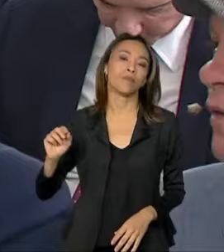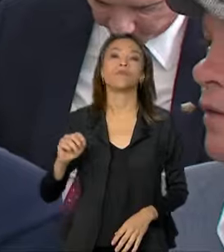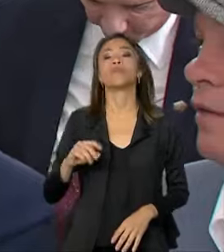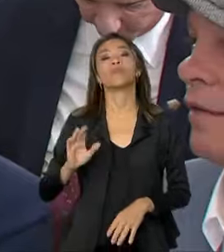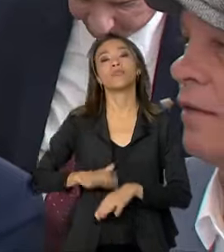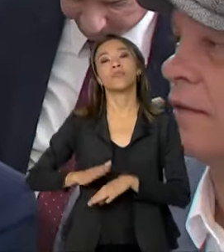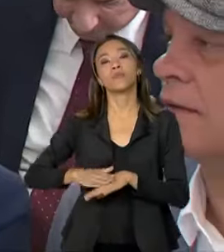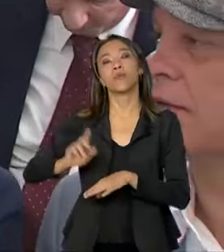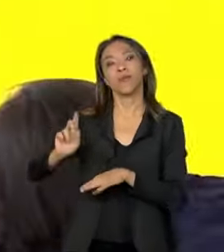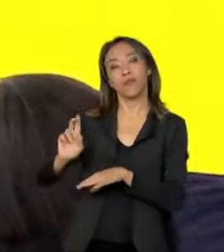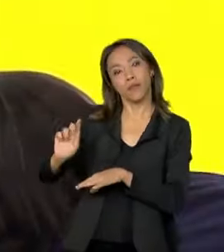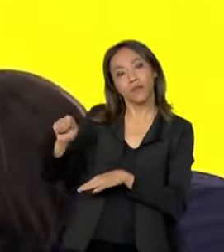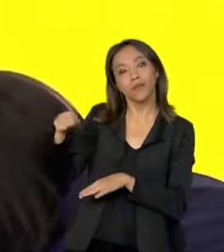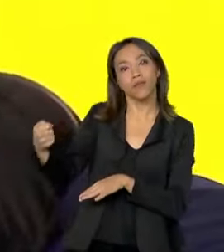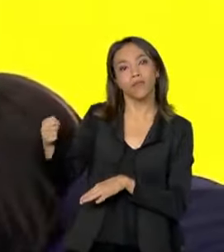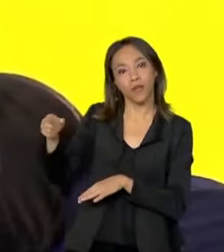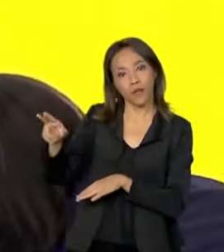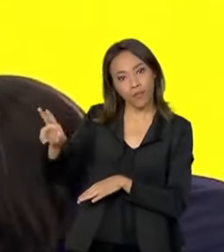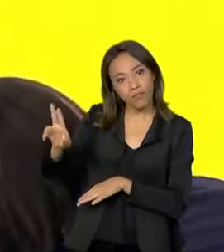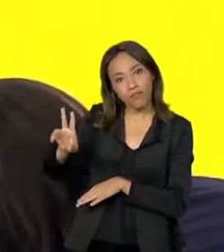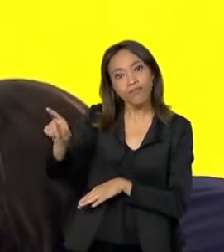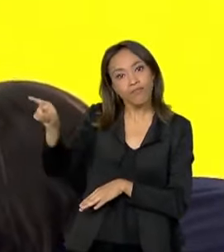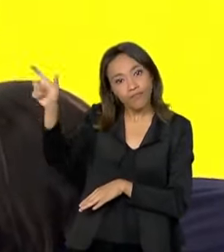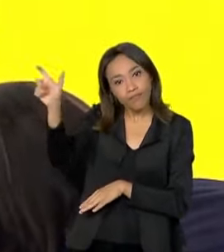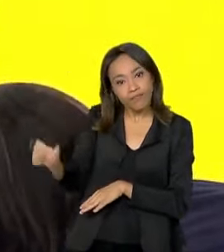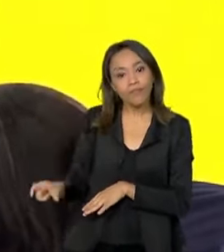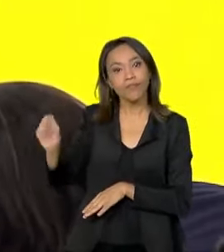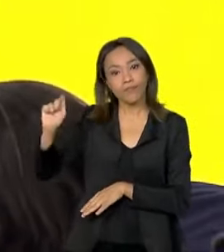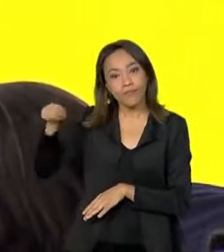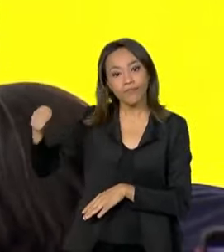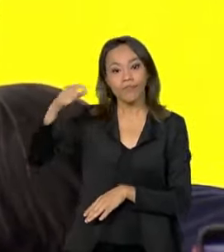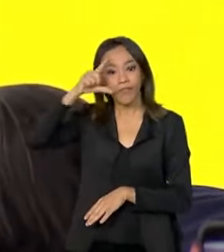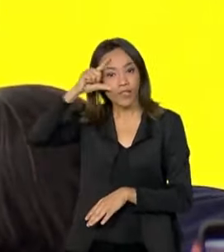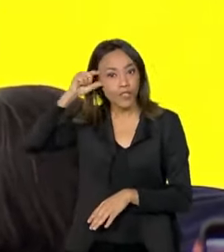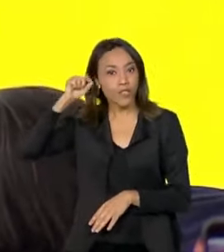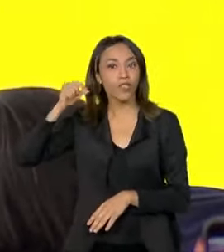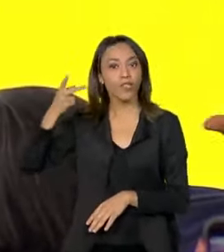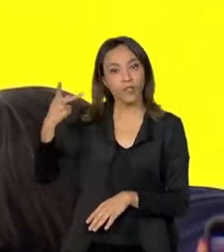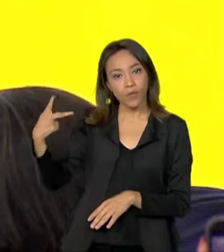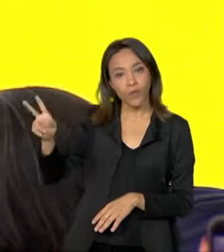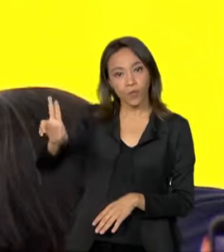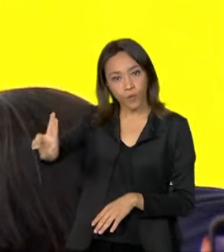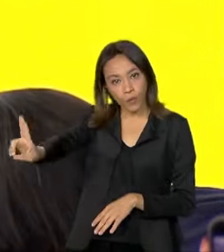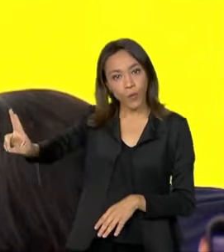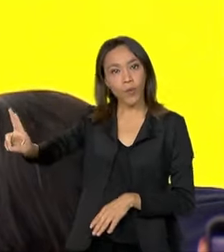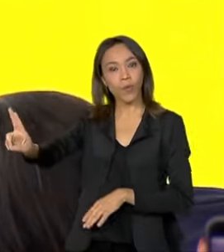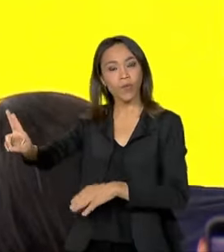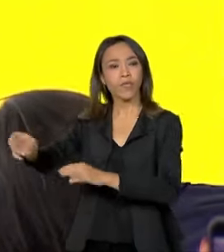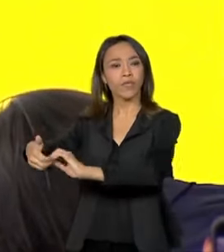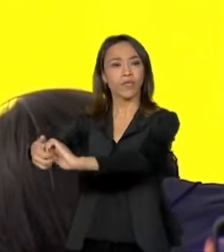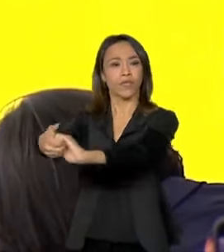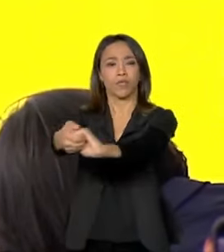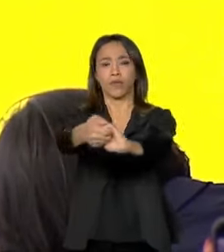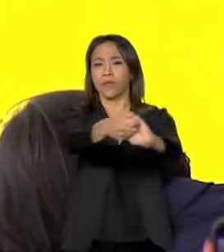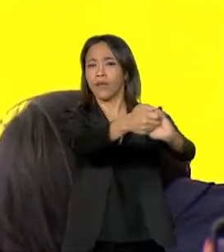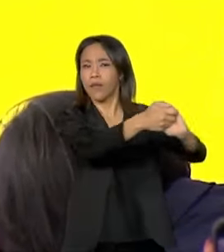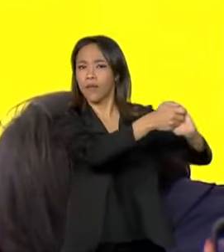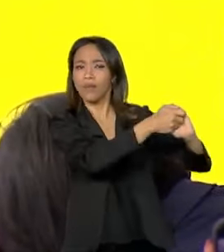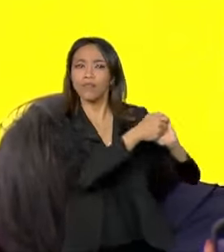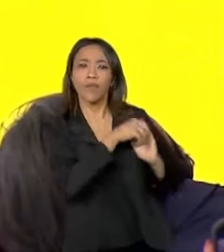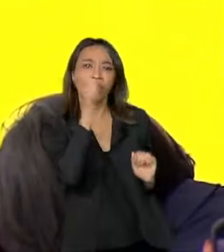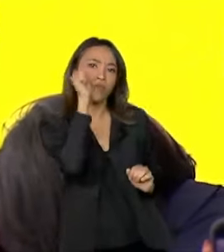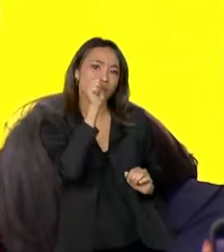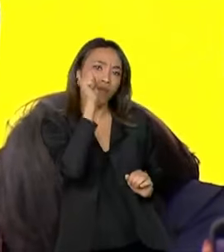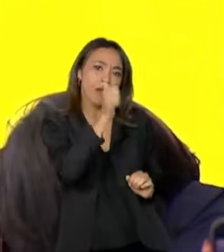nome da querida Janja Lula da Silva, em seu nome, saudar as mulheres que estão